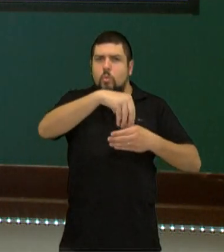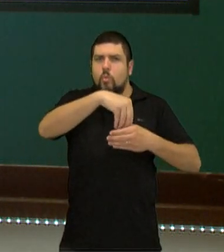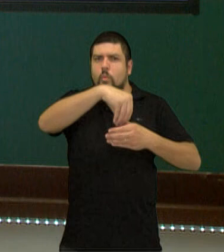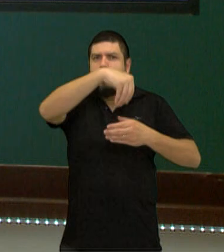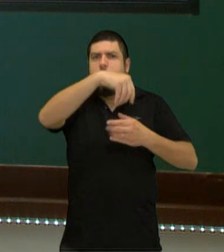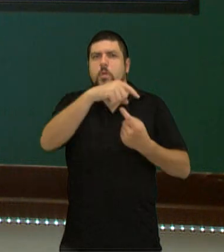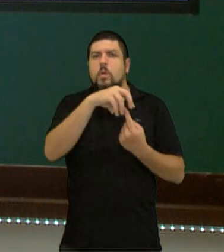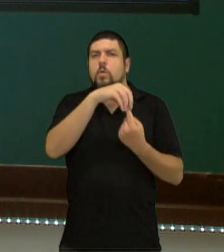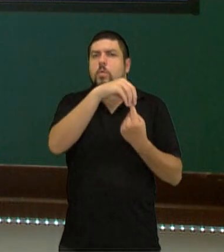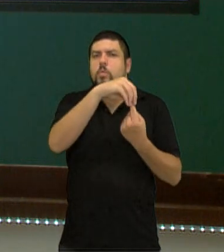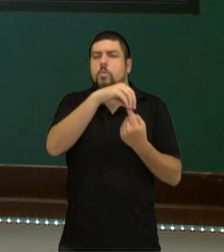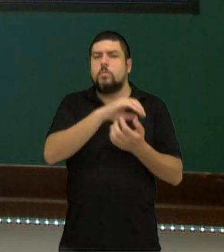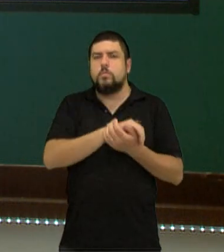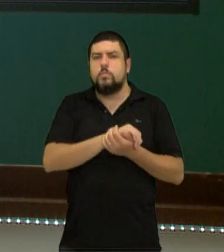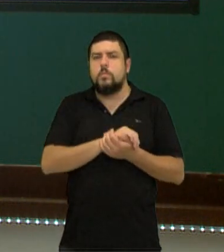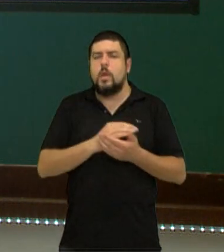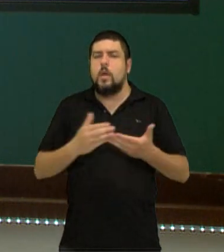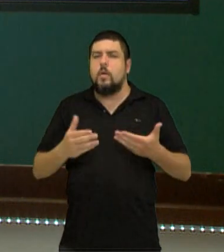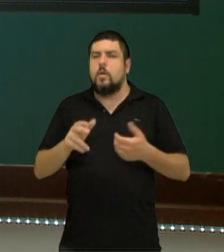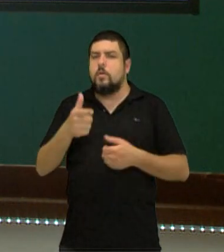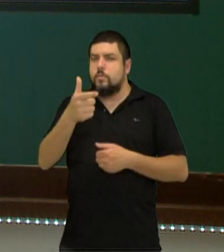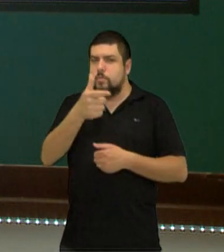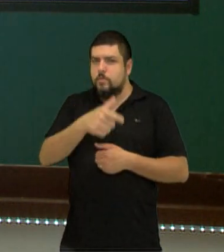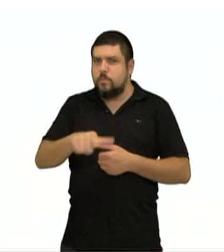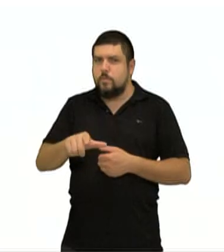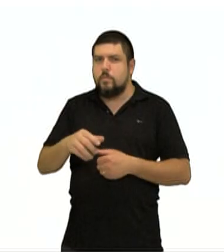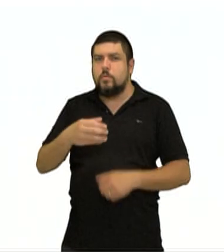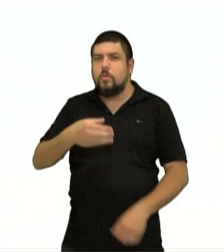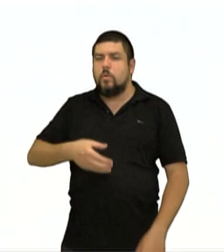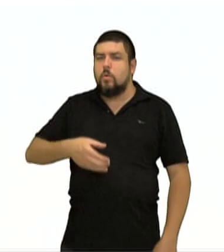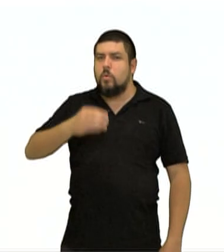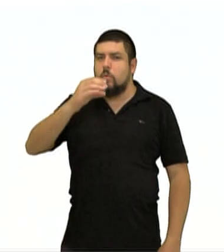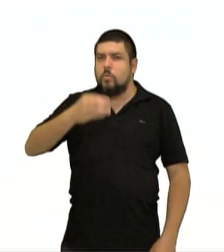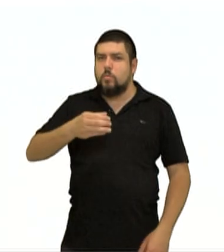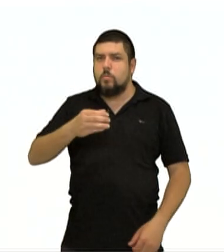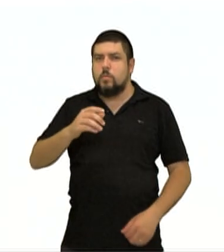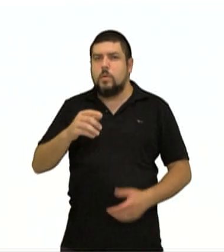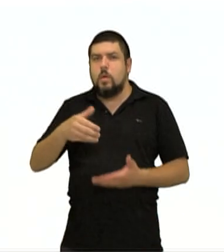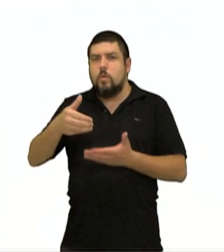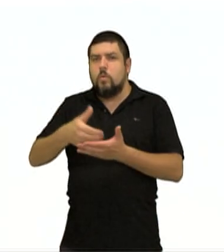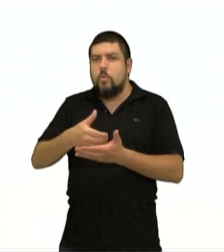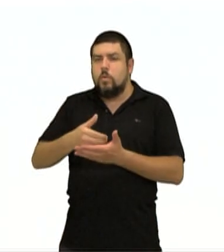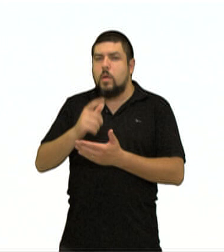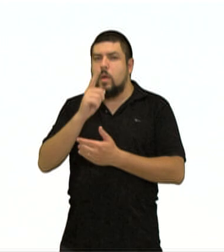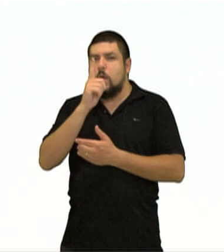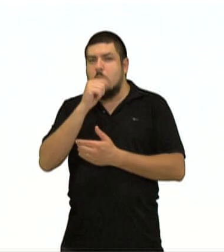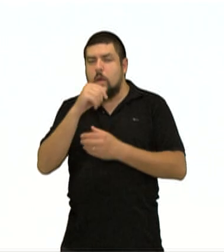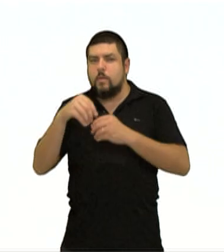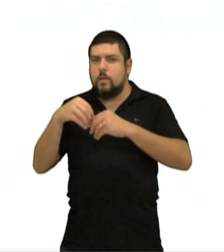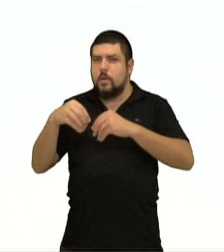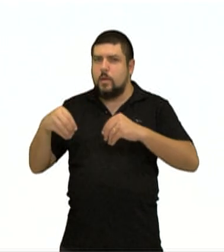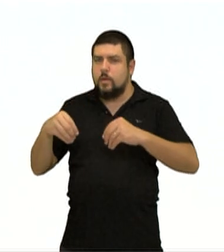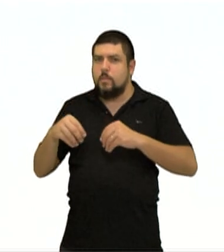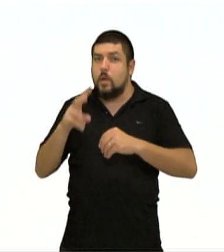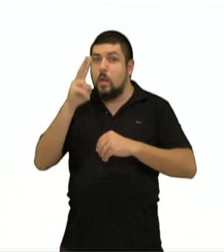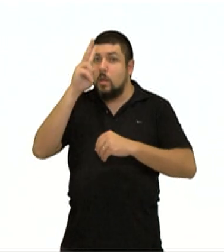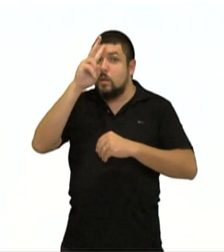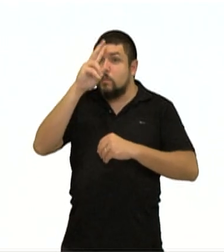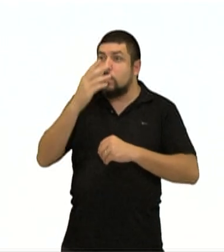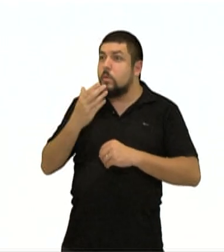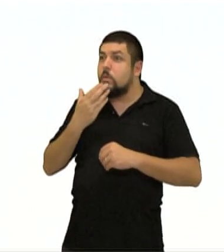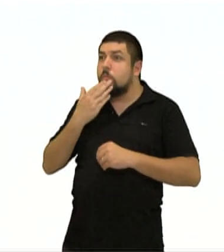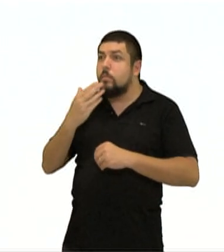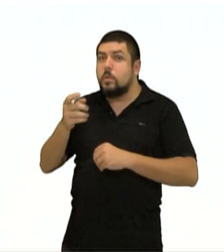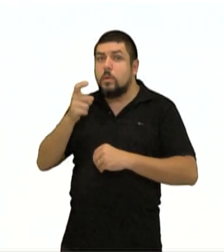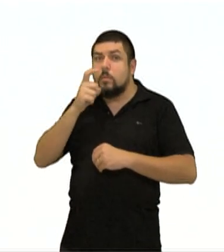nós vamos utilizar um copo novamente, colher, água e areia. lembre de pedir autorização para os